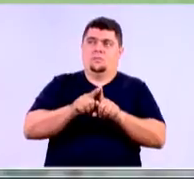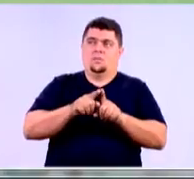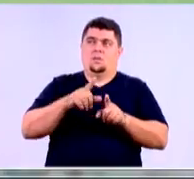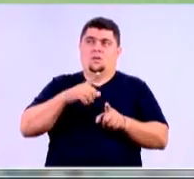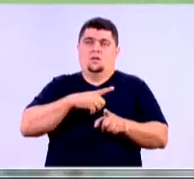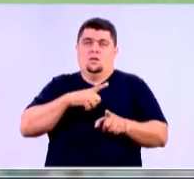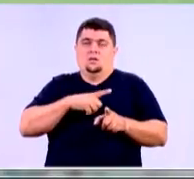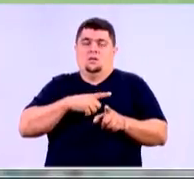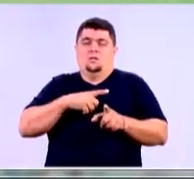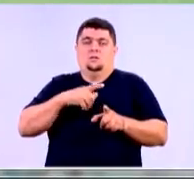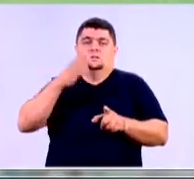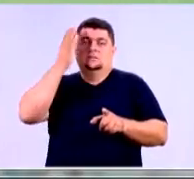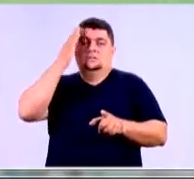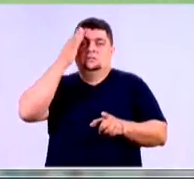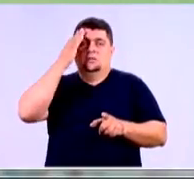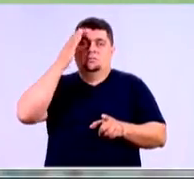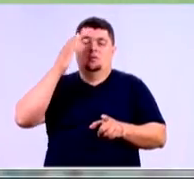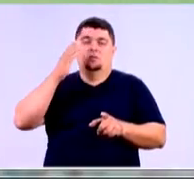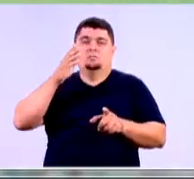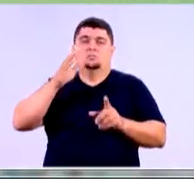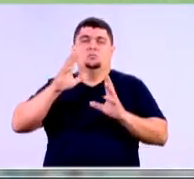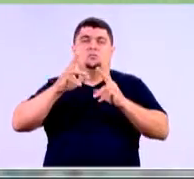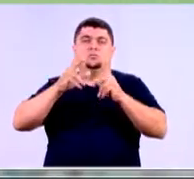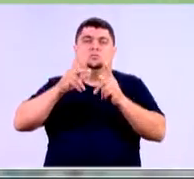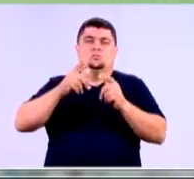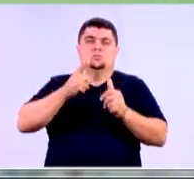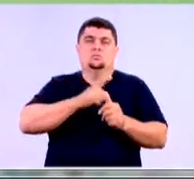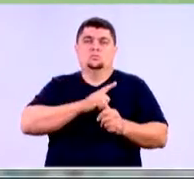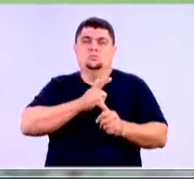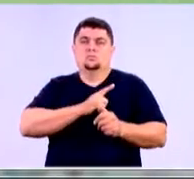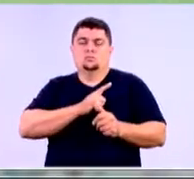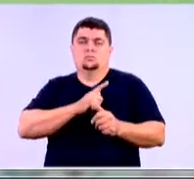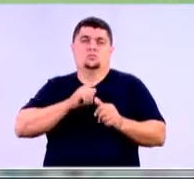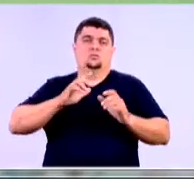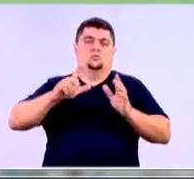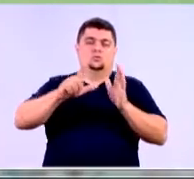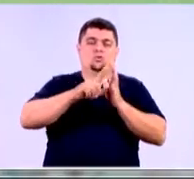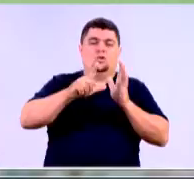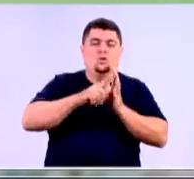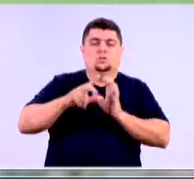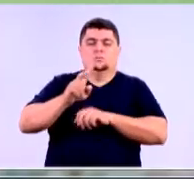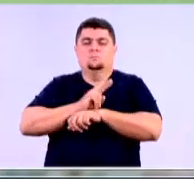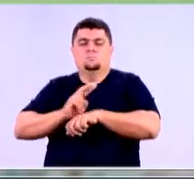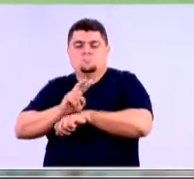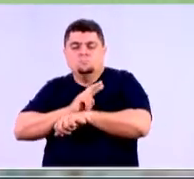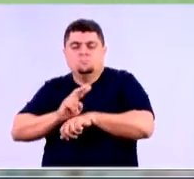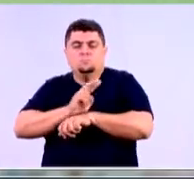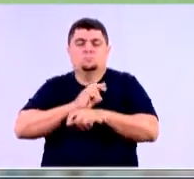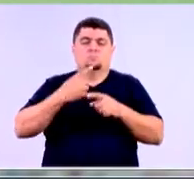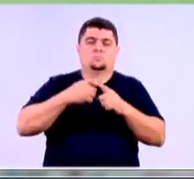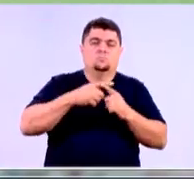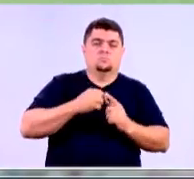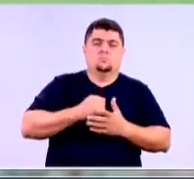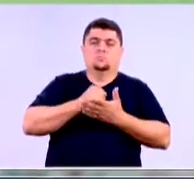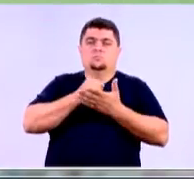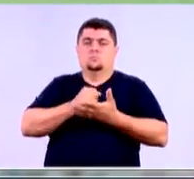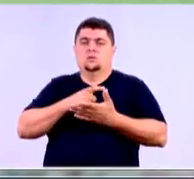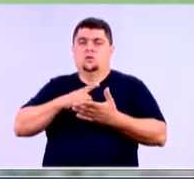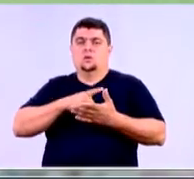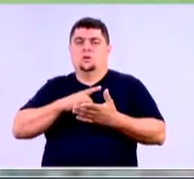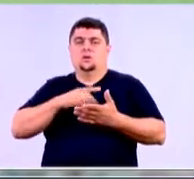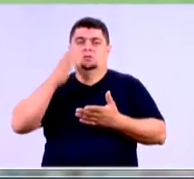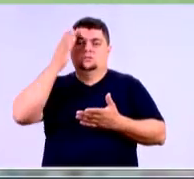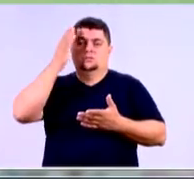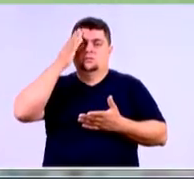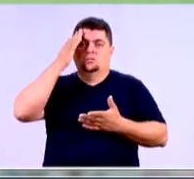Serviço de Proteção ao Crédito, que é o SPC, das câmaras de dirigentes de lojistas, que é o CDL. Estas entidades coletam denúncias